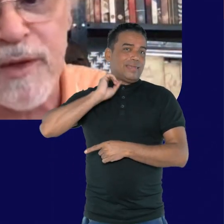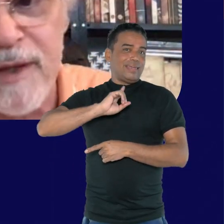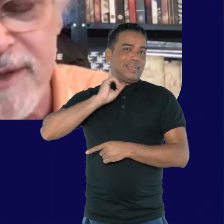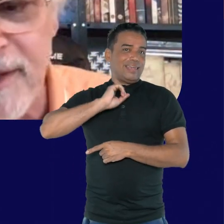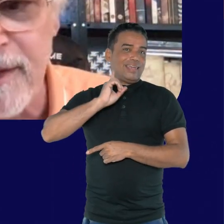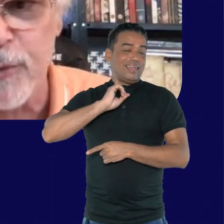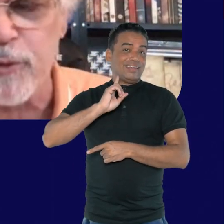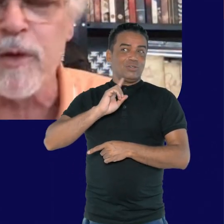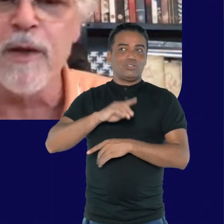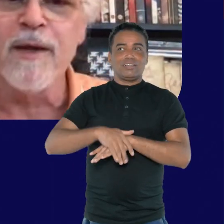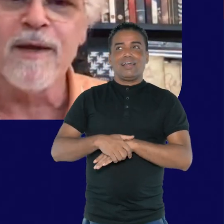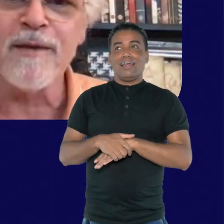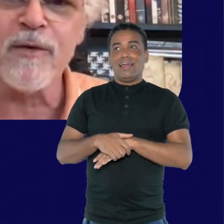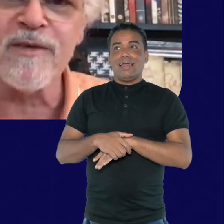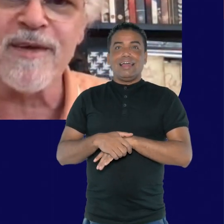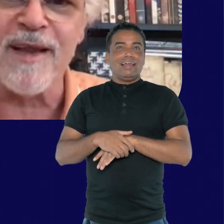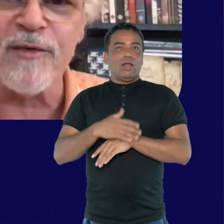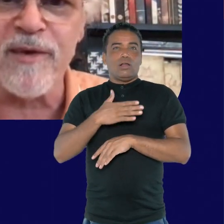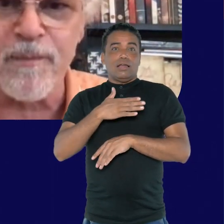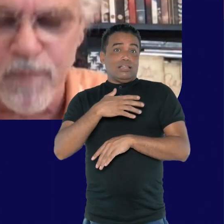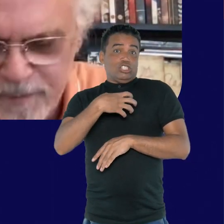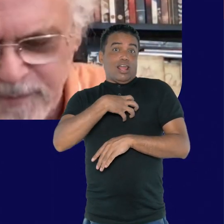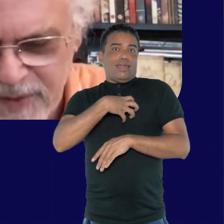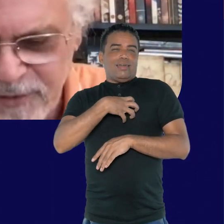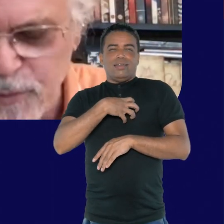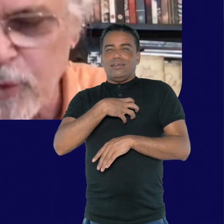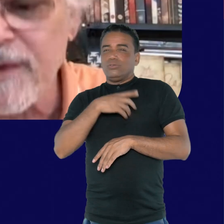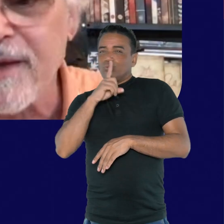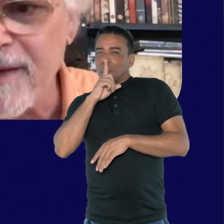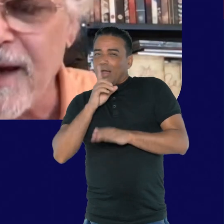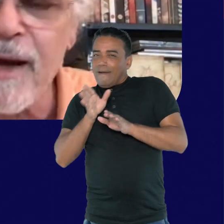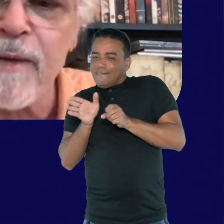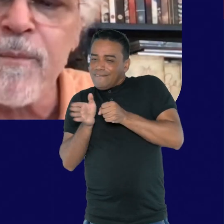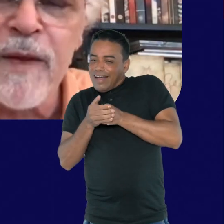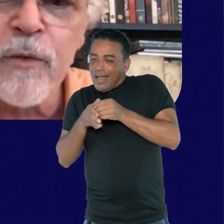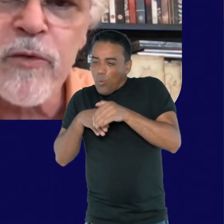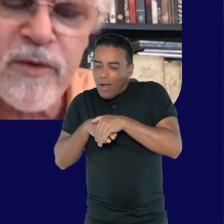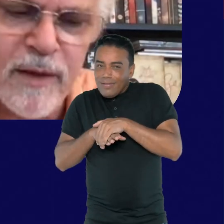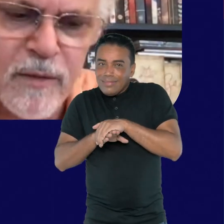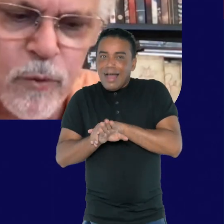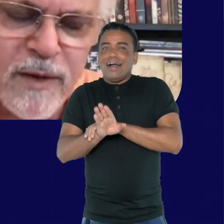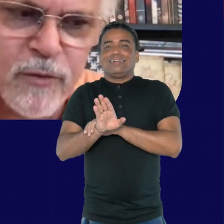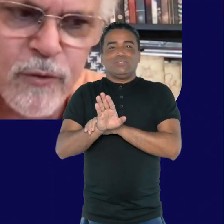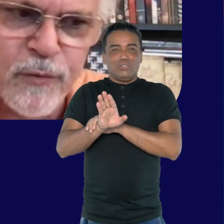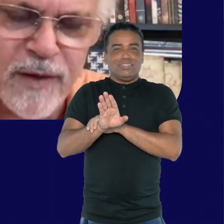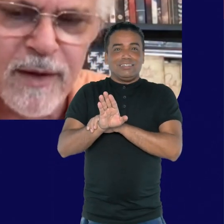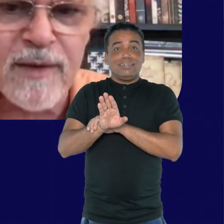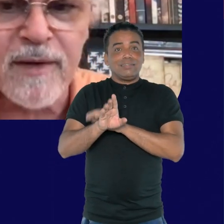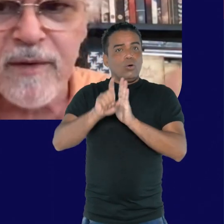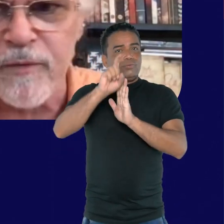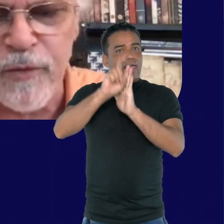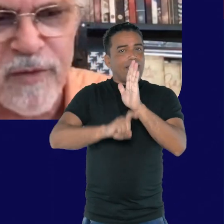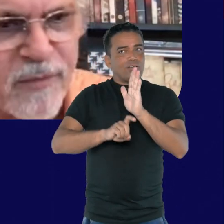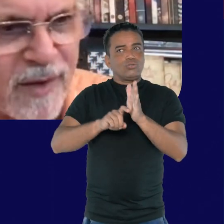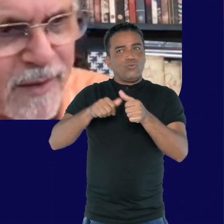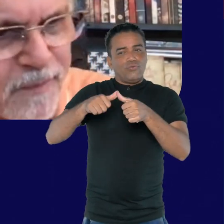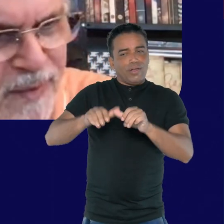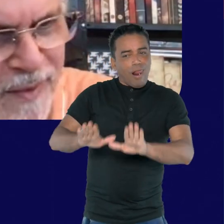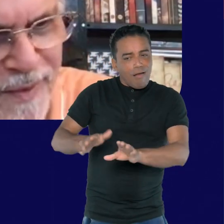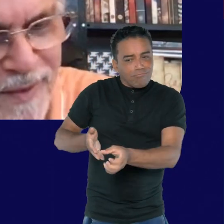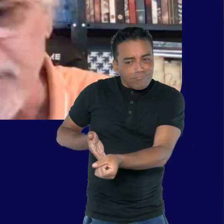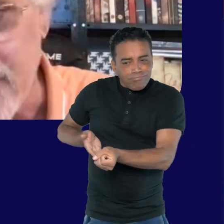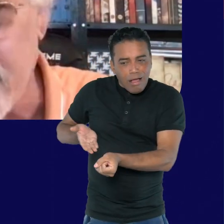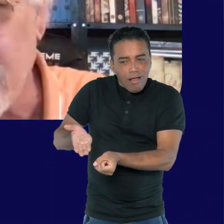estavam montanhando. Então, assim, nesse montanhar, o texto fica ali, você